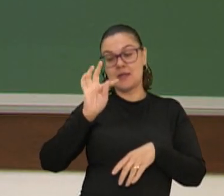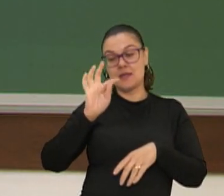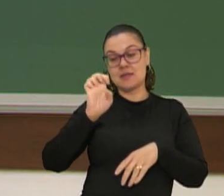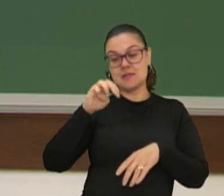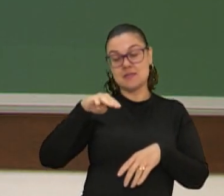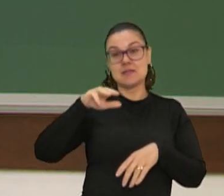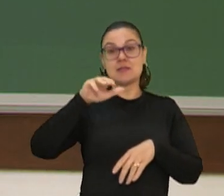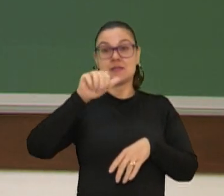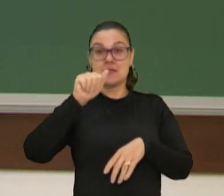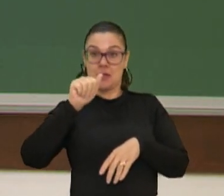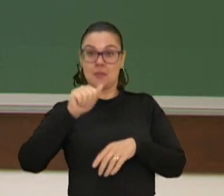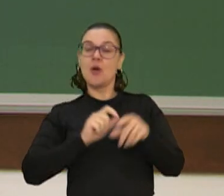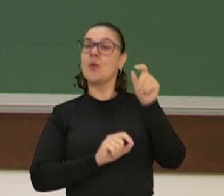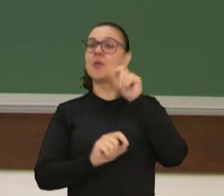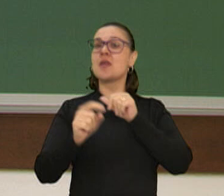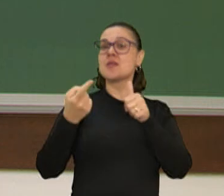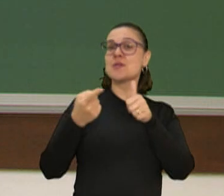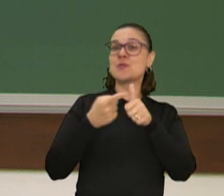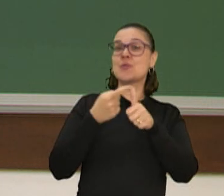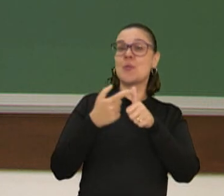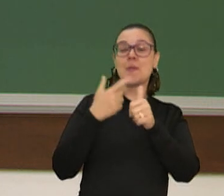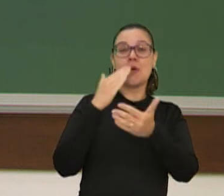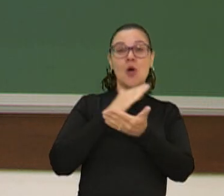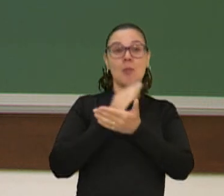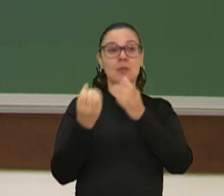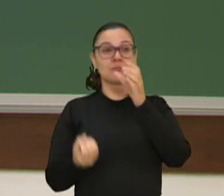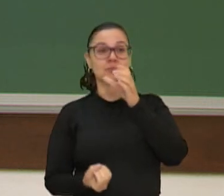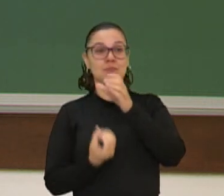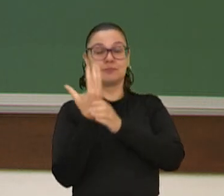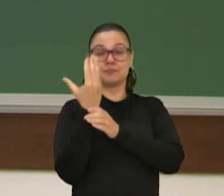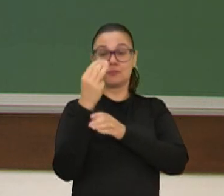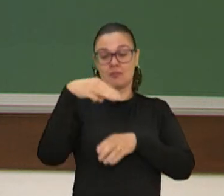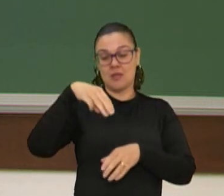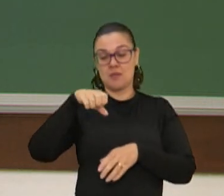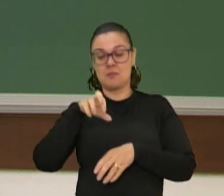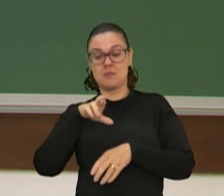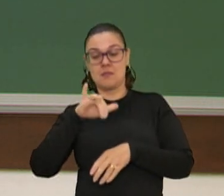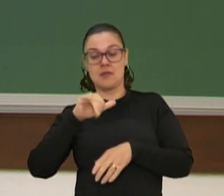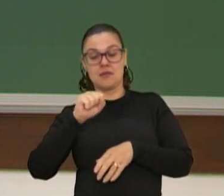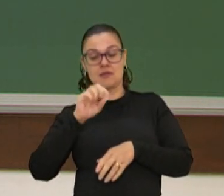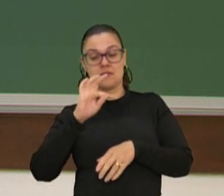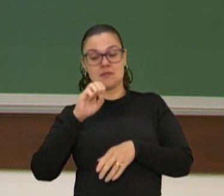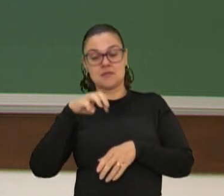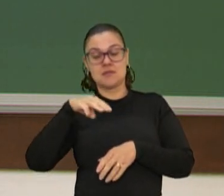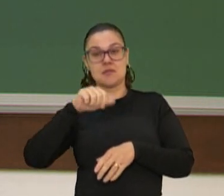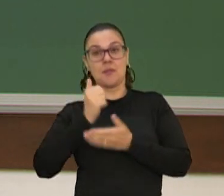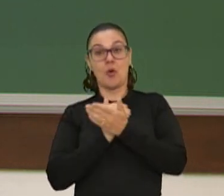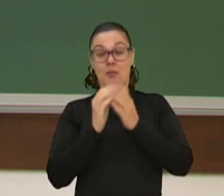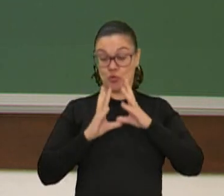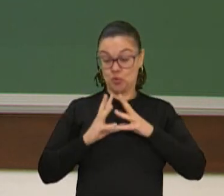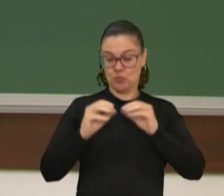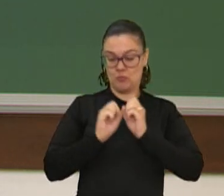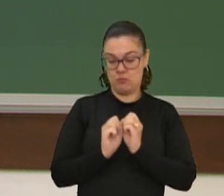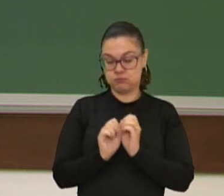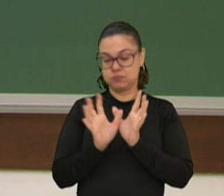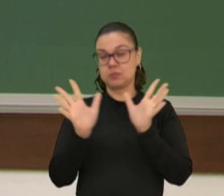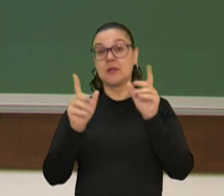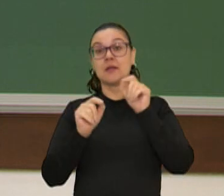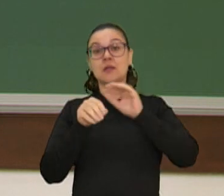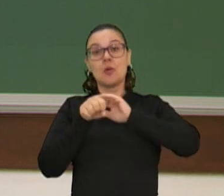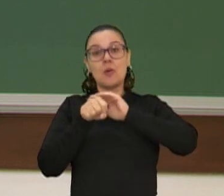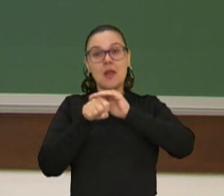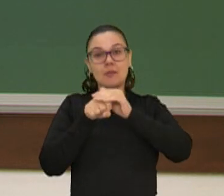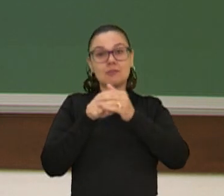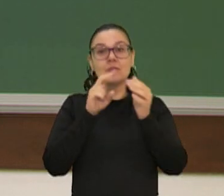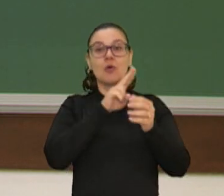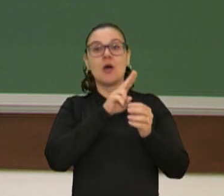que primeiro começa a se formar nos vegetais é um tecido chamado meristema. E a partir dele surgem todos os outros. Ele é um tecido